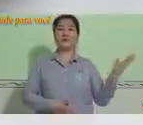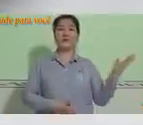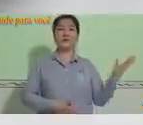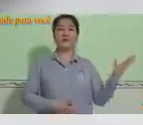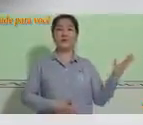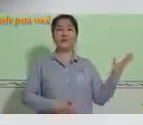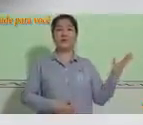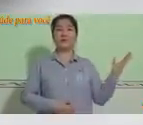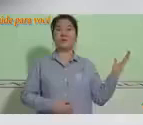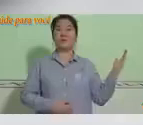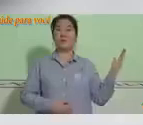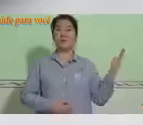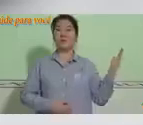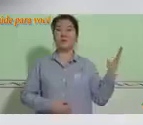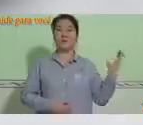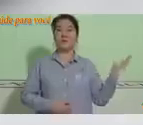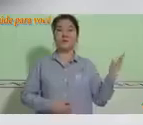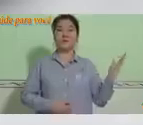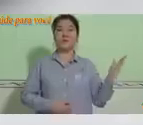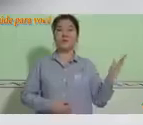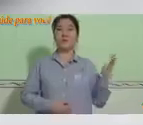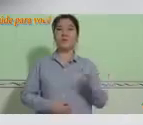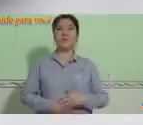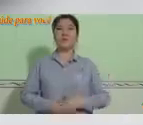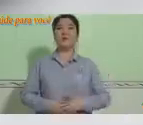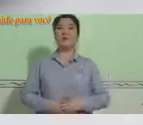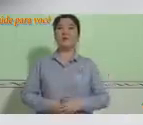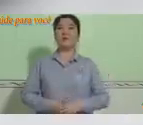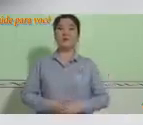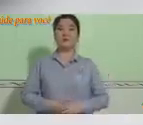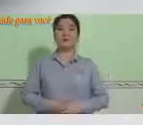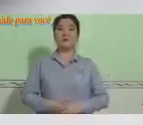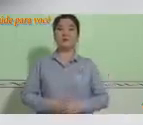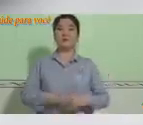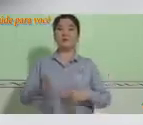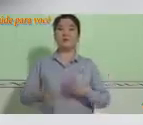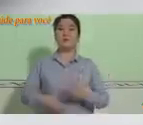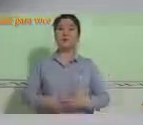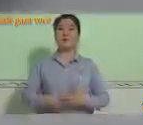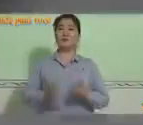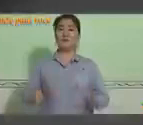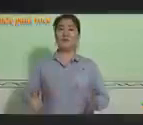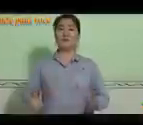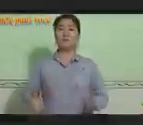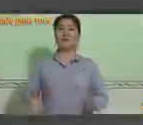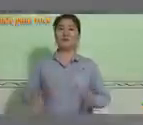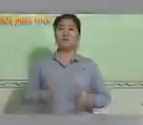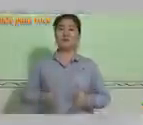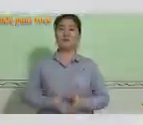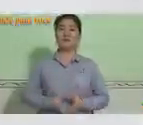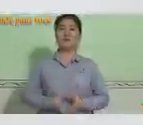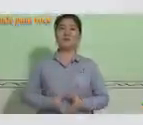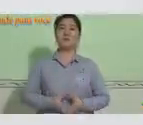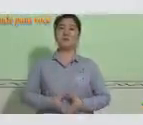Saiba mais sobre o tratamento para má circulação. 5. Infarto um infarto agudo do miocárdio ou